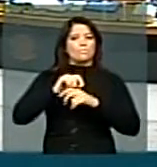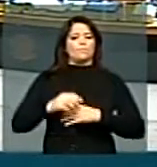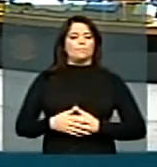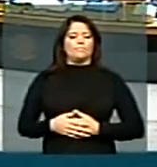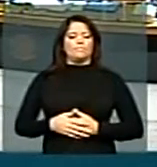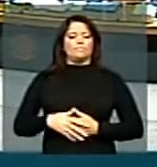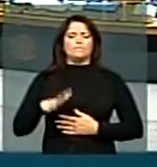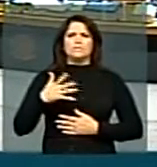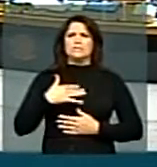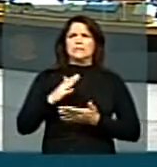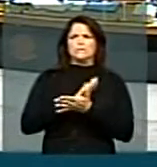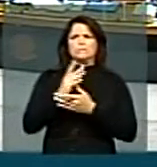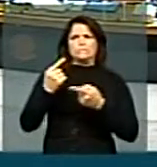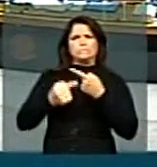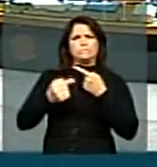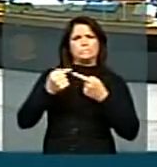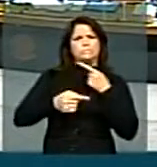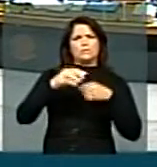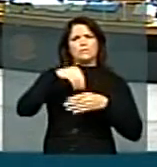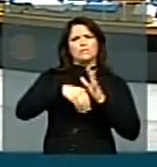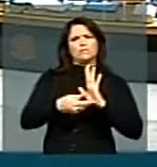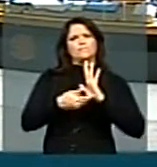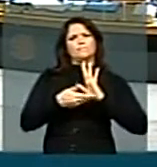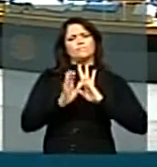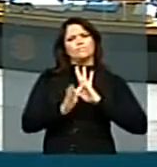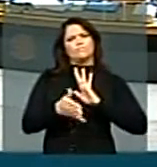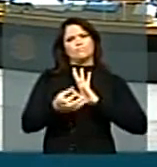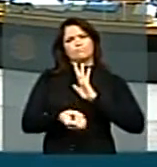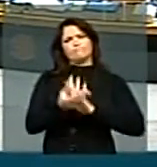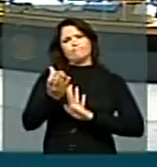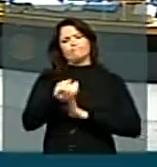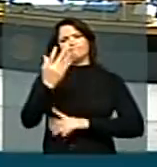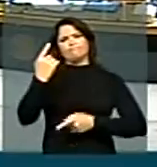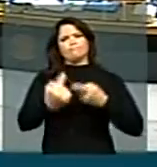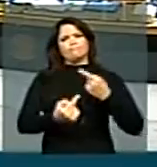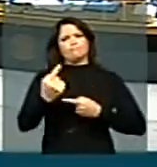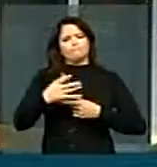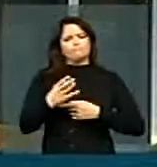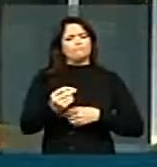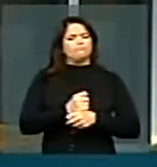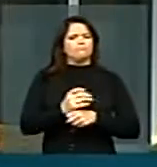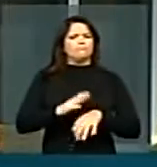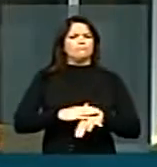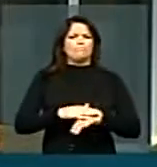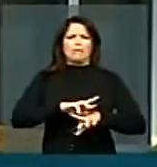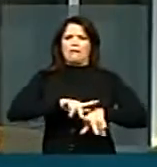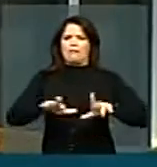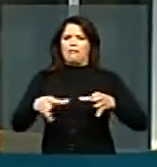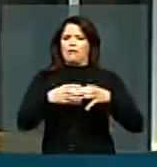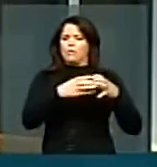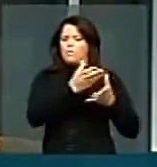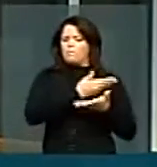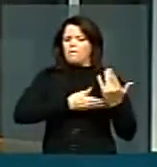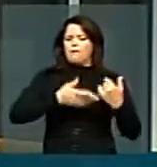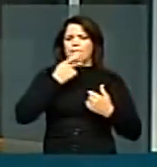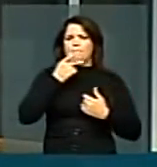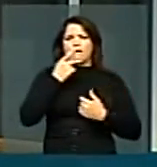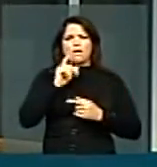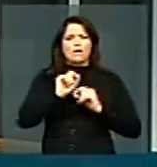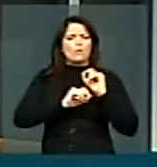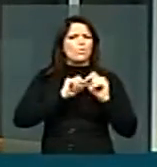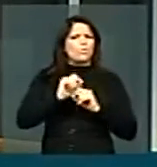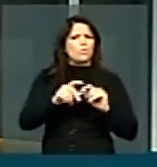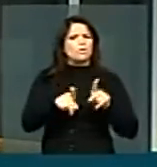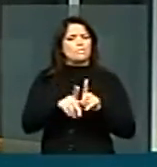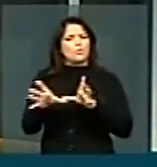que já virou polêmica dentro dessa casa e que já vem sendo discutida por vários meios de comunicação e